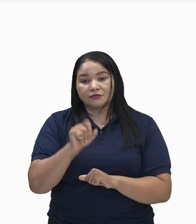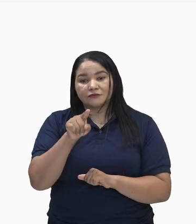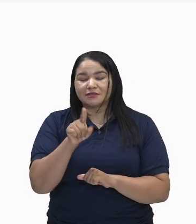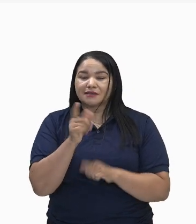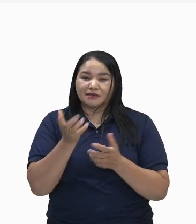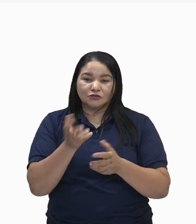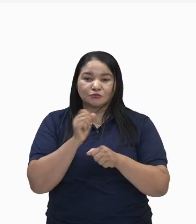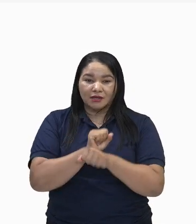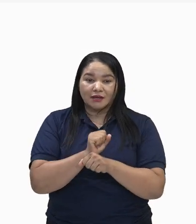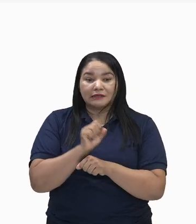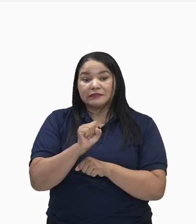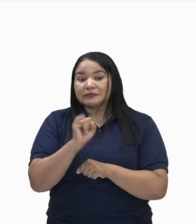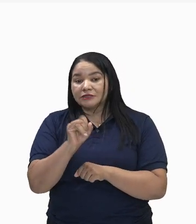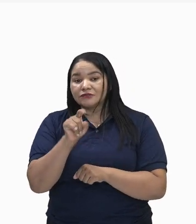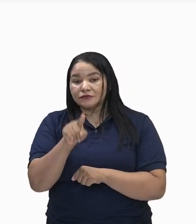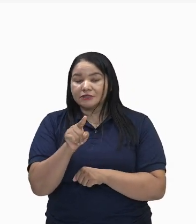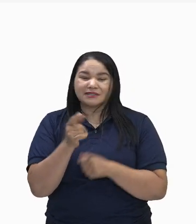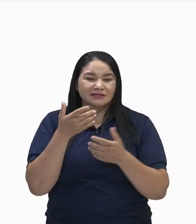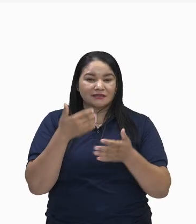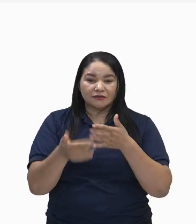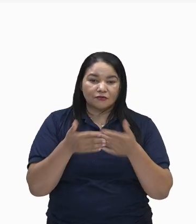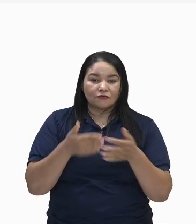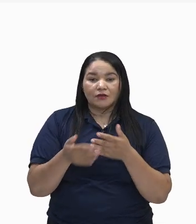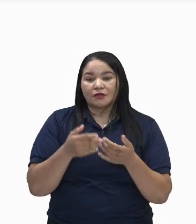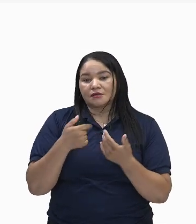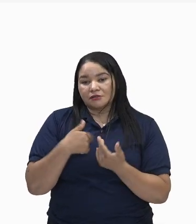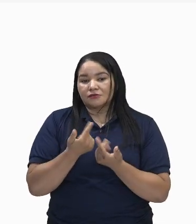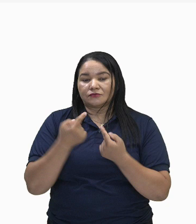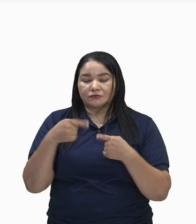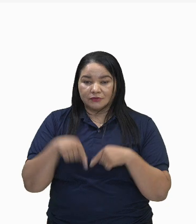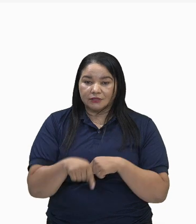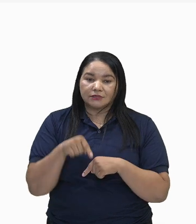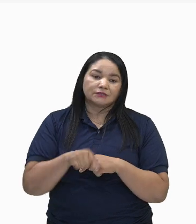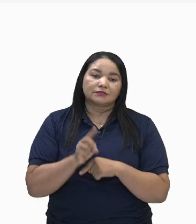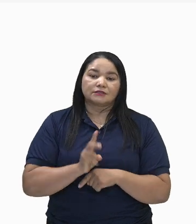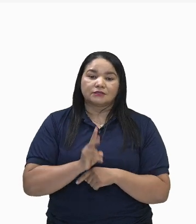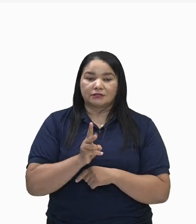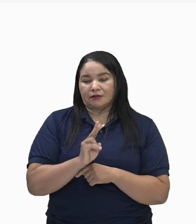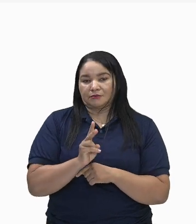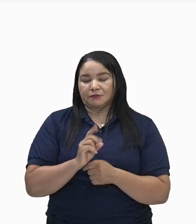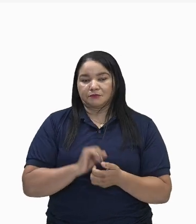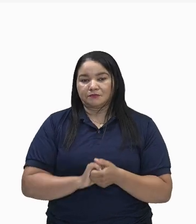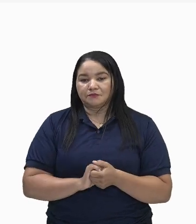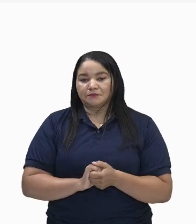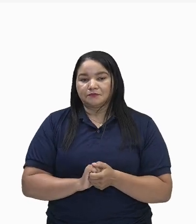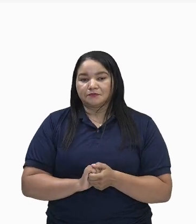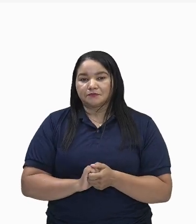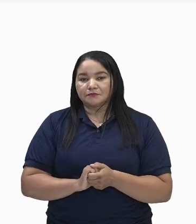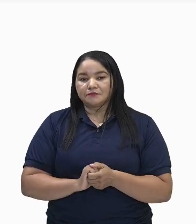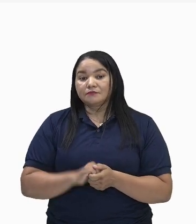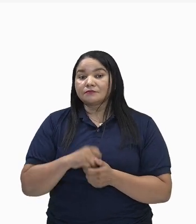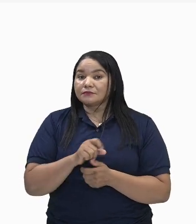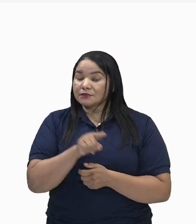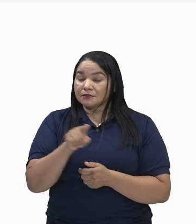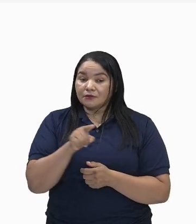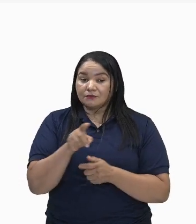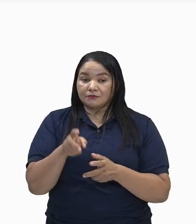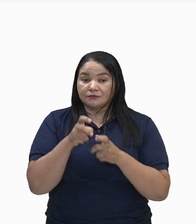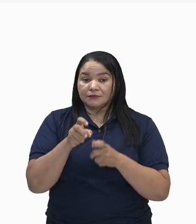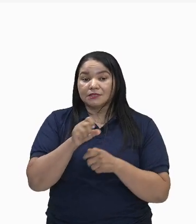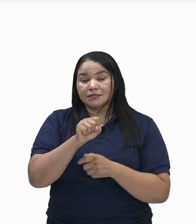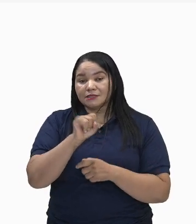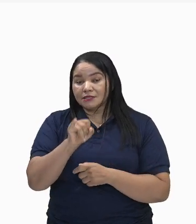esperar, se você qualquer coisa, eu estarei aqui sempre para você. Então você percebe, se você,